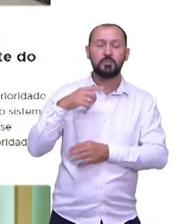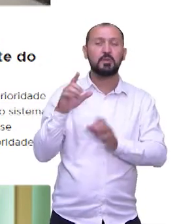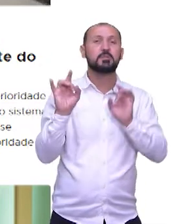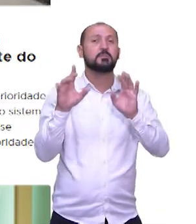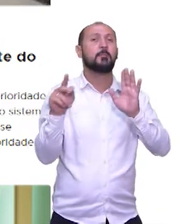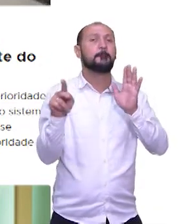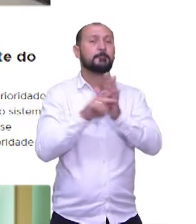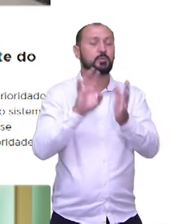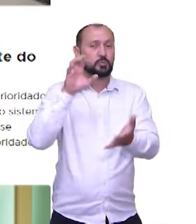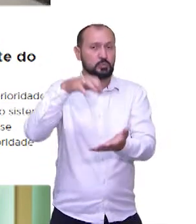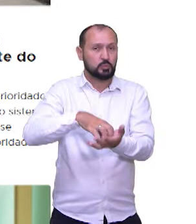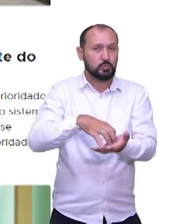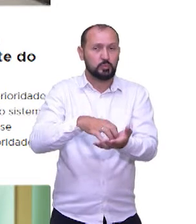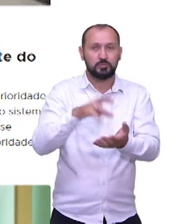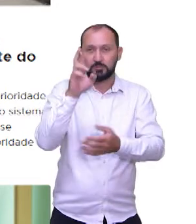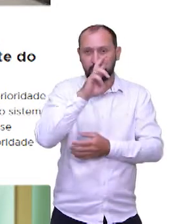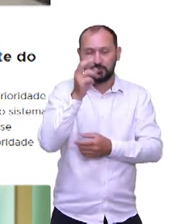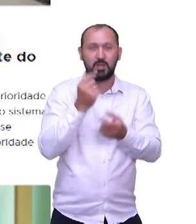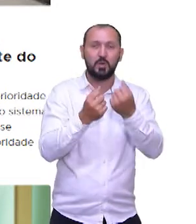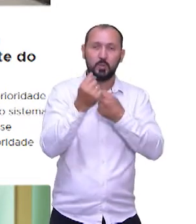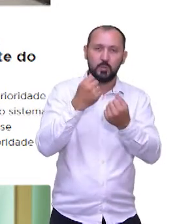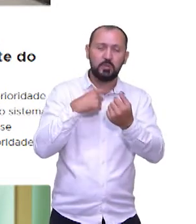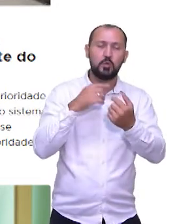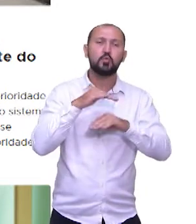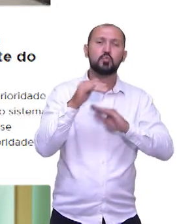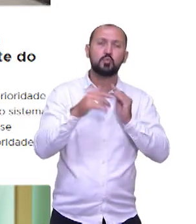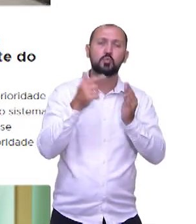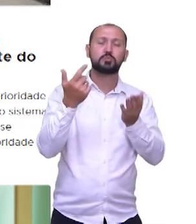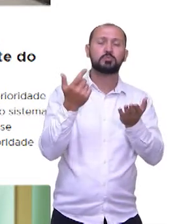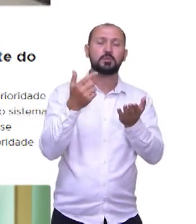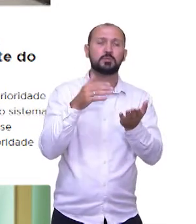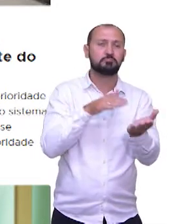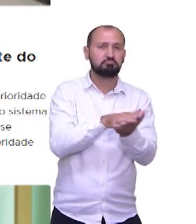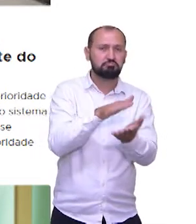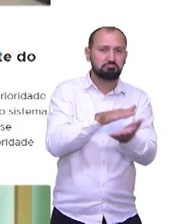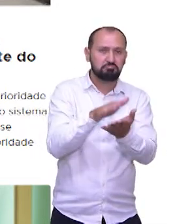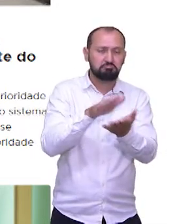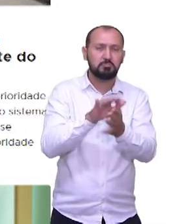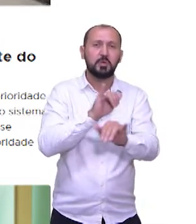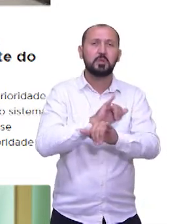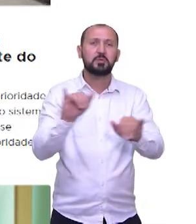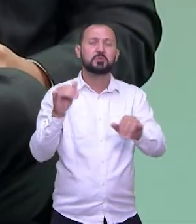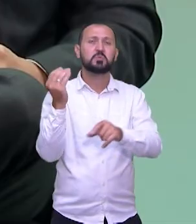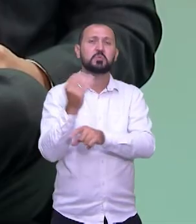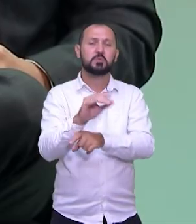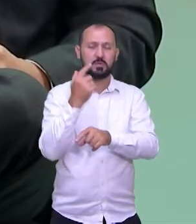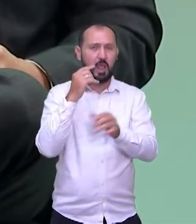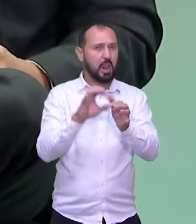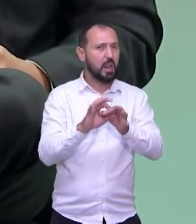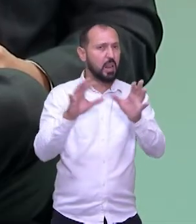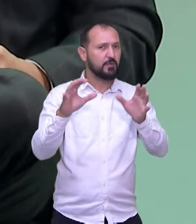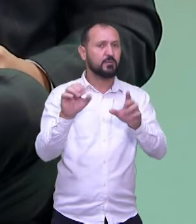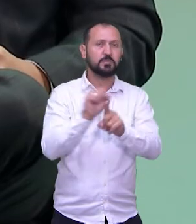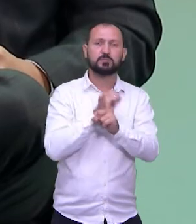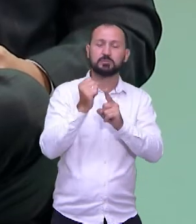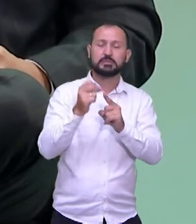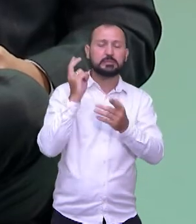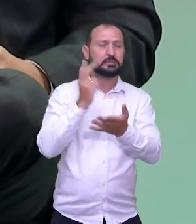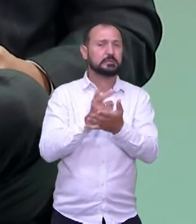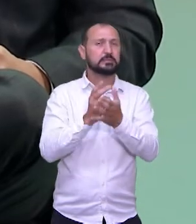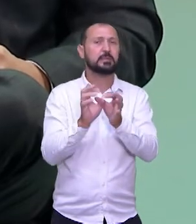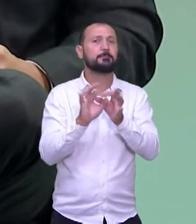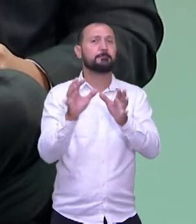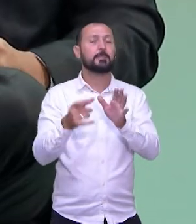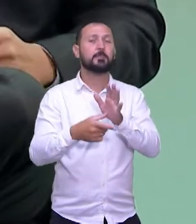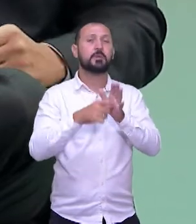o site específico do Observatório Econômico. Então tem lá todas as nossas publicações, está à disposição de toda a sociedade, e isso vem